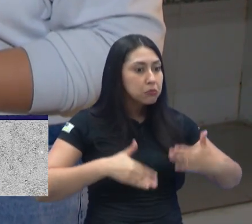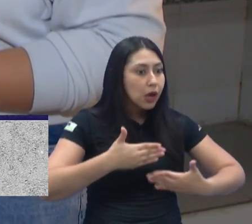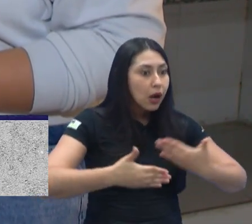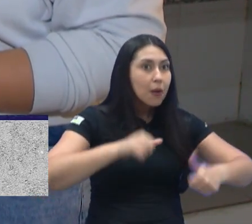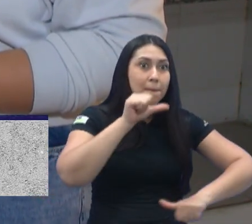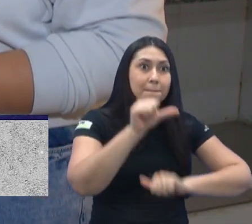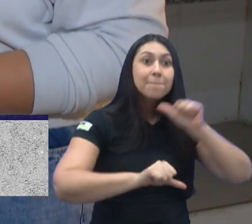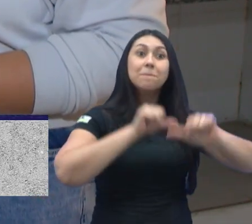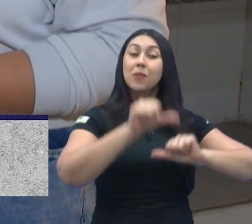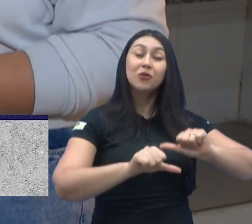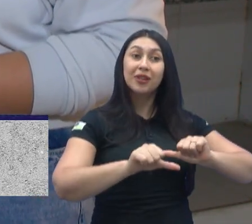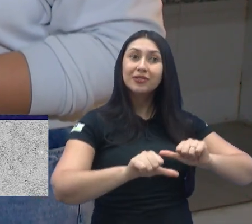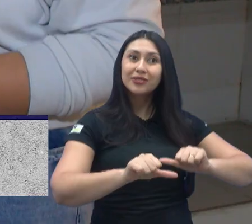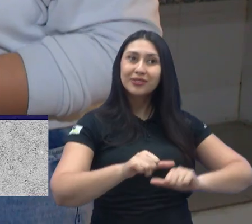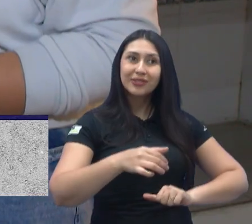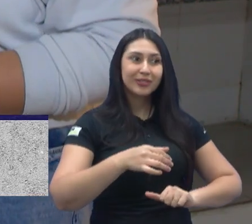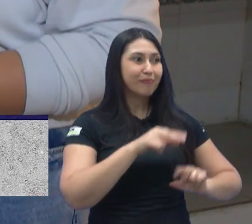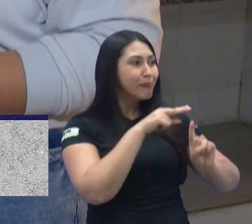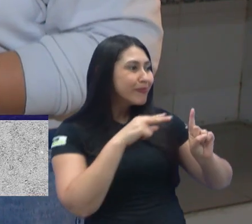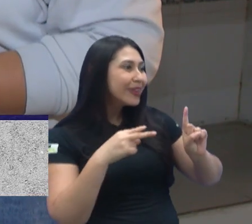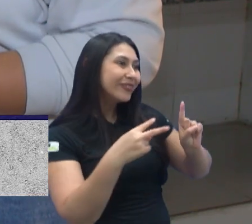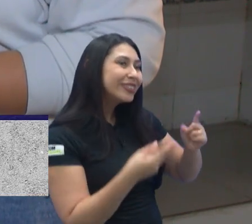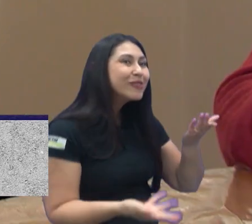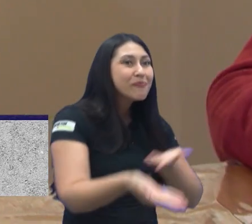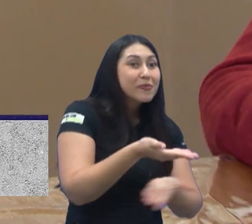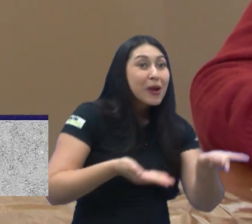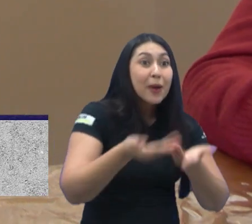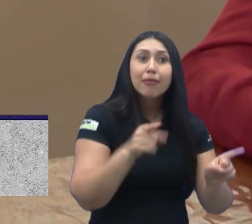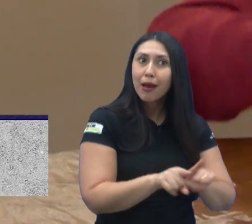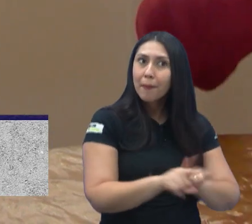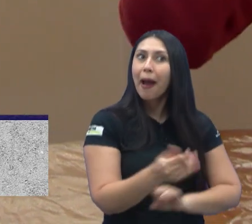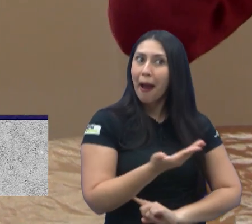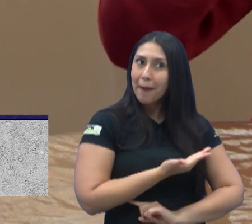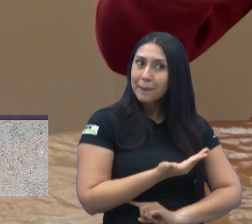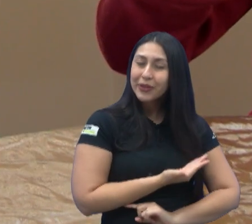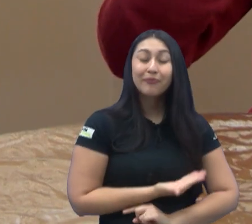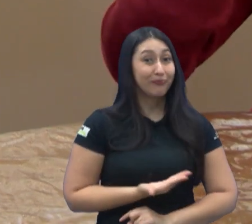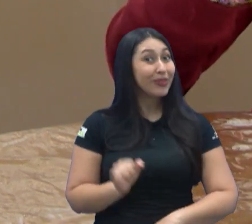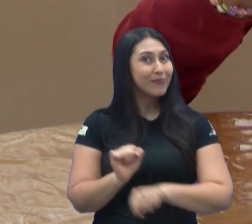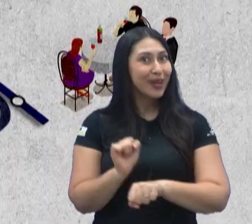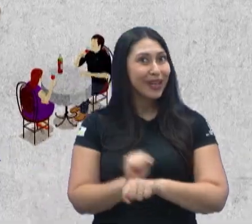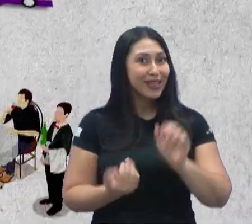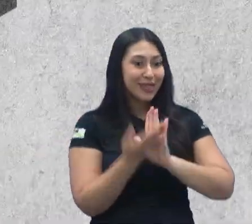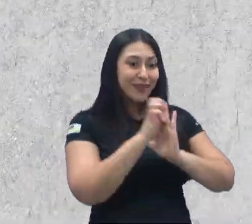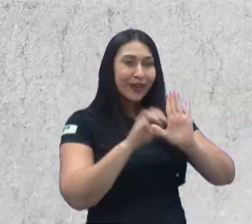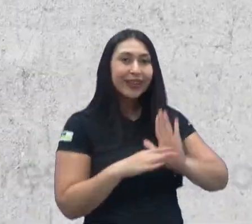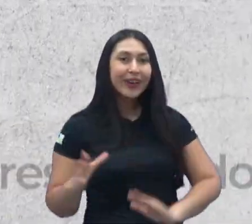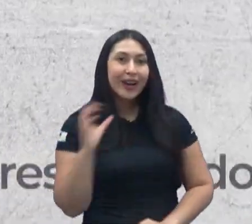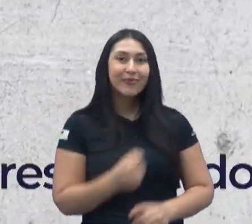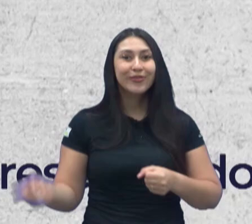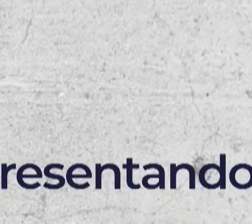pouco da percepção, que acaba interagindo, que acaba até fazendo melhores amigos. Fique com a gente, que o Estação Mercado volta já.